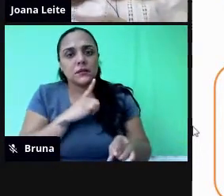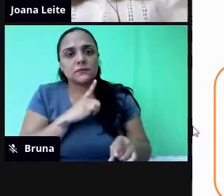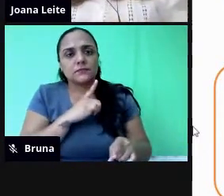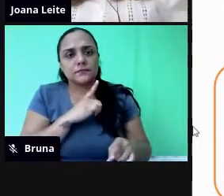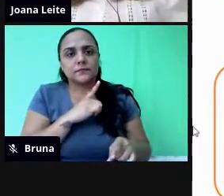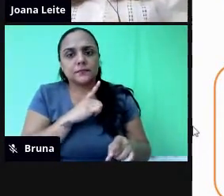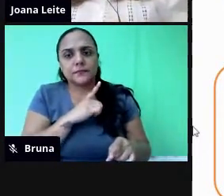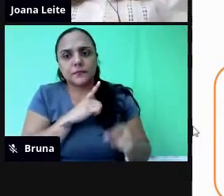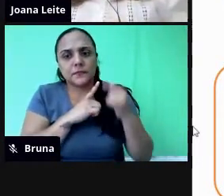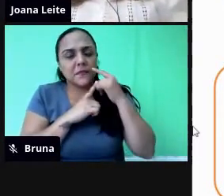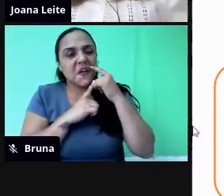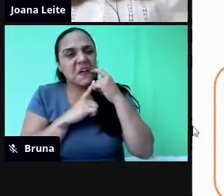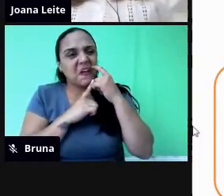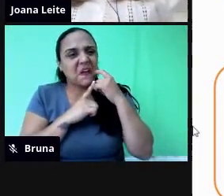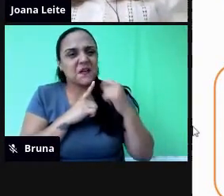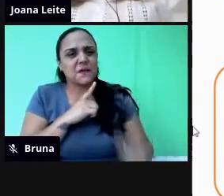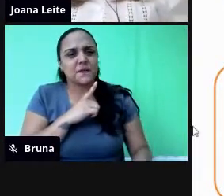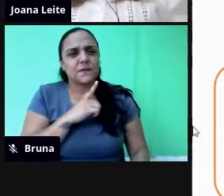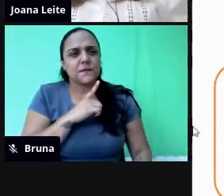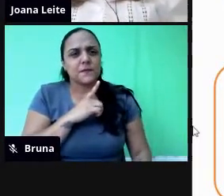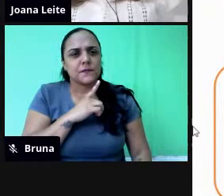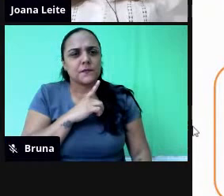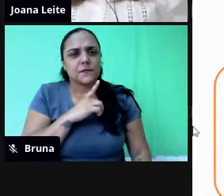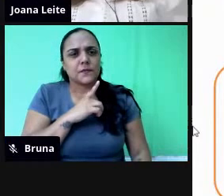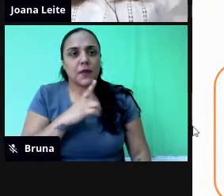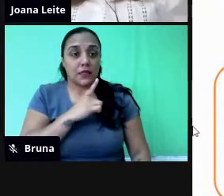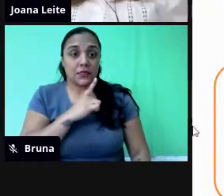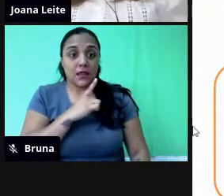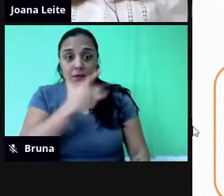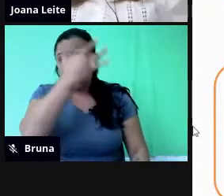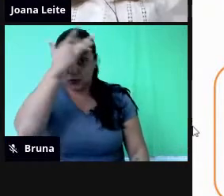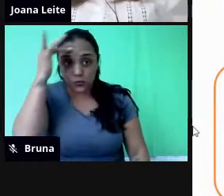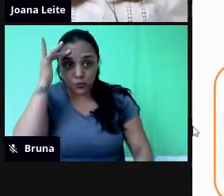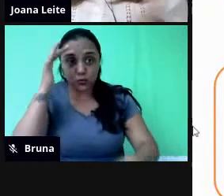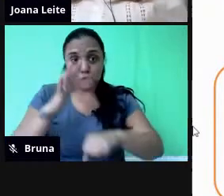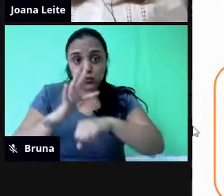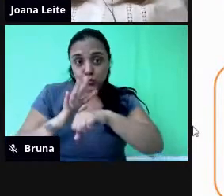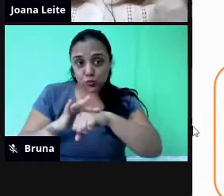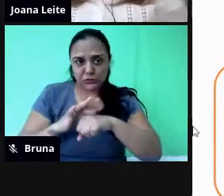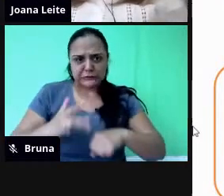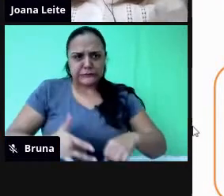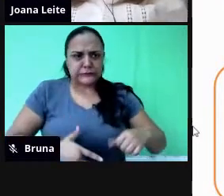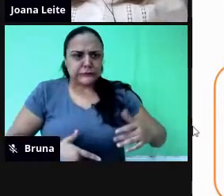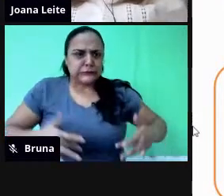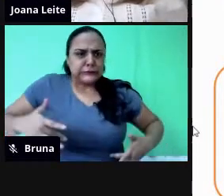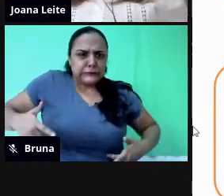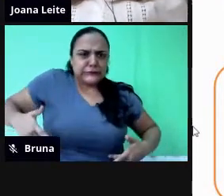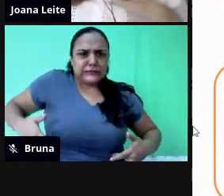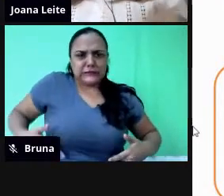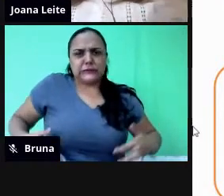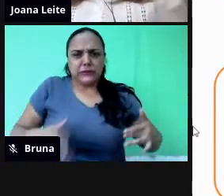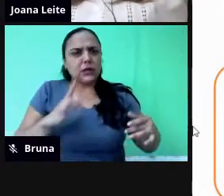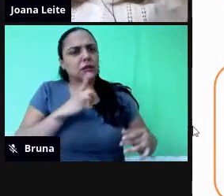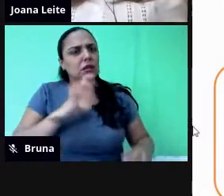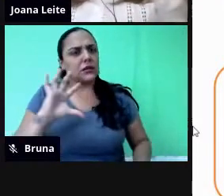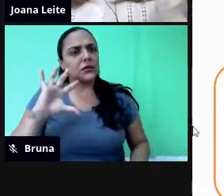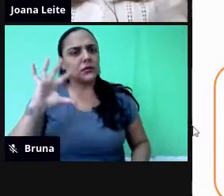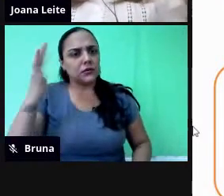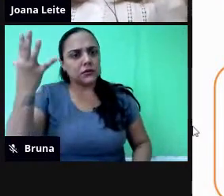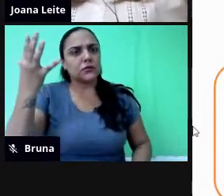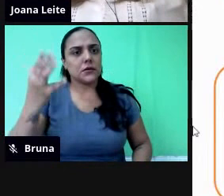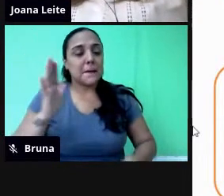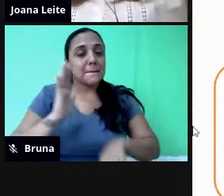né, entre a presença dos sintomas gastrointestinais nas crianças que têm autismo. A